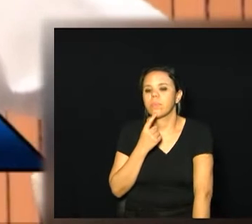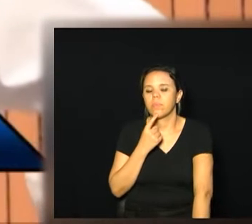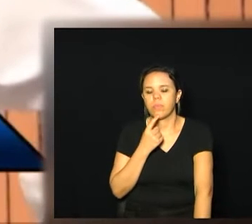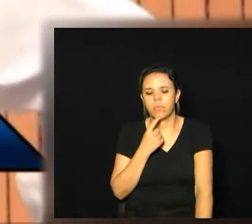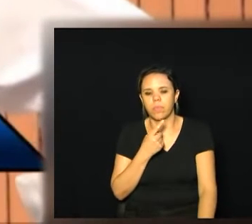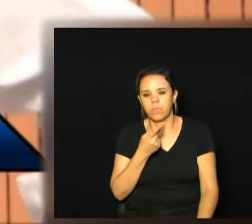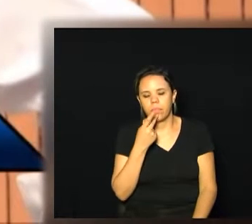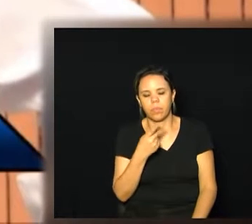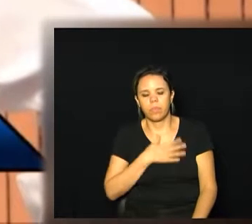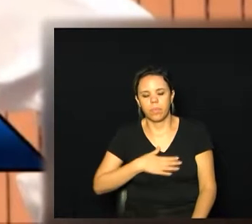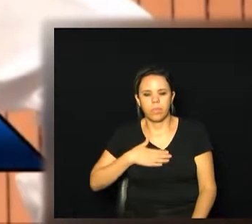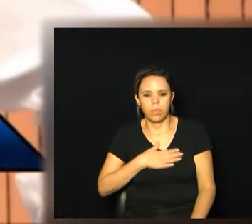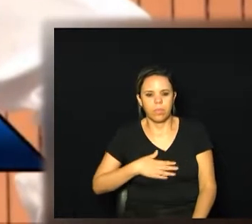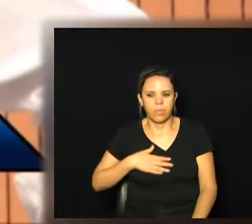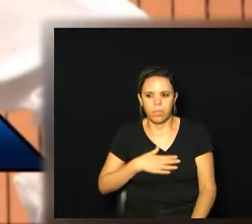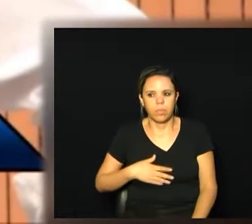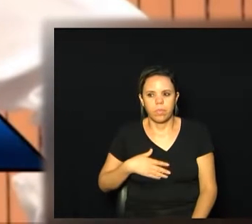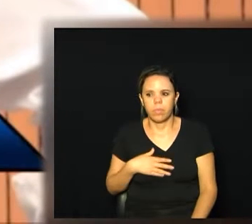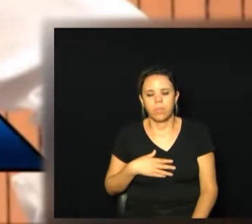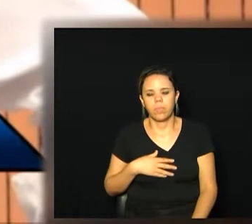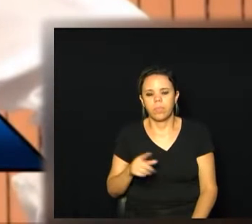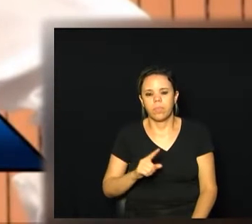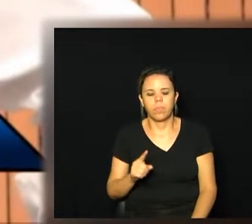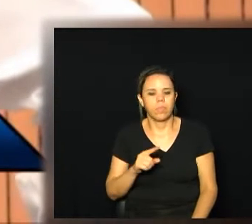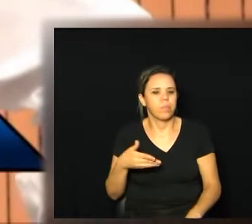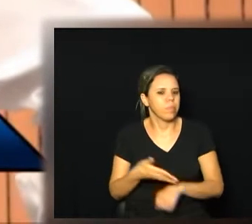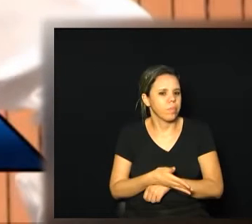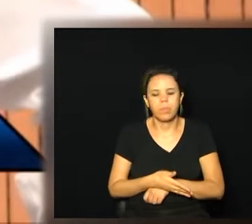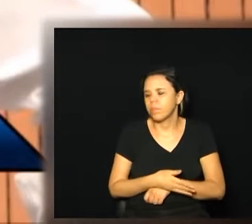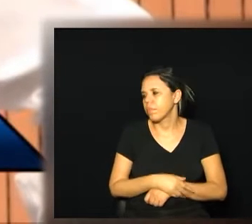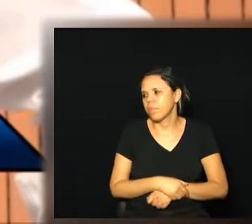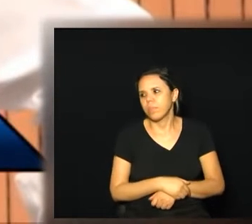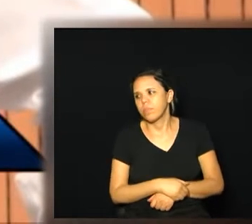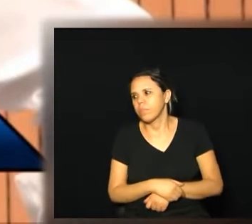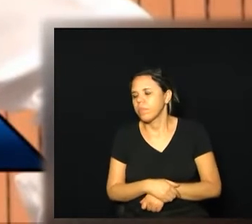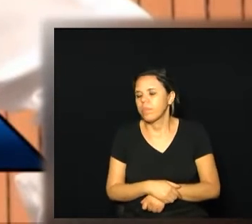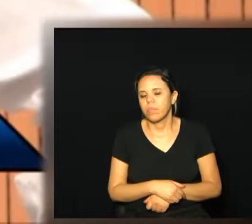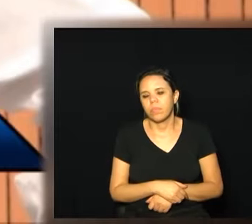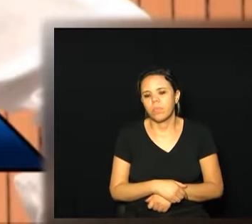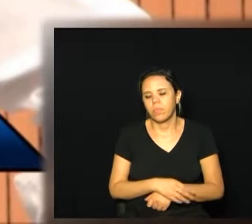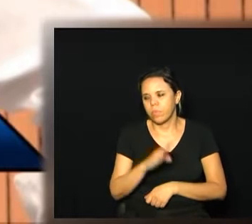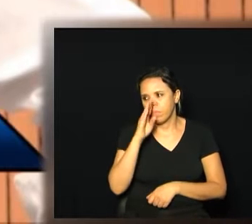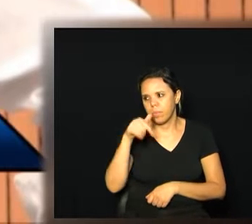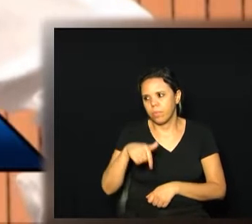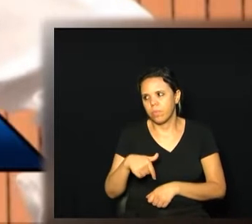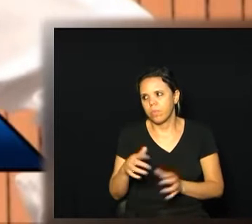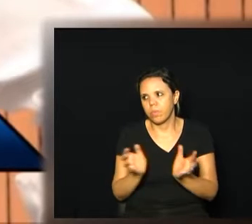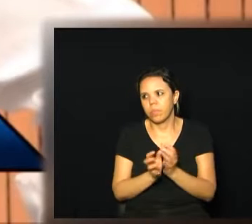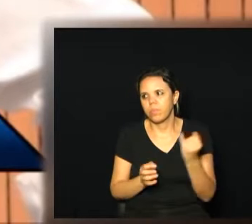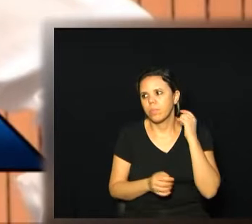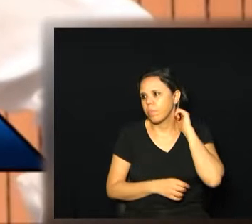quero dizer que é uma satisfação, mesmo não sendo integrante e membro titular dessa importante